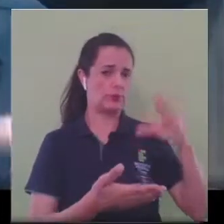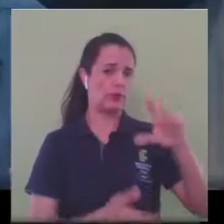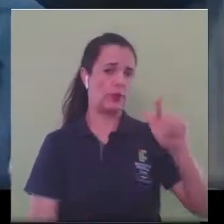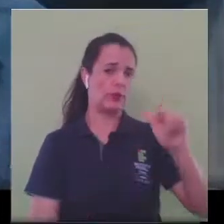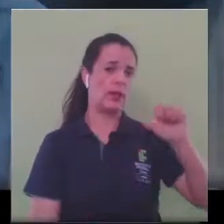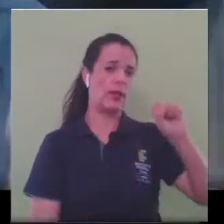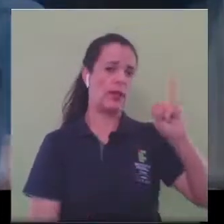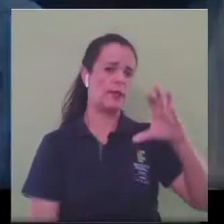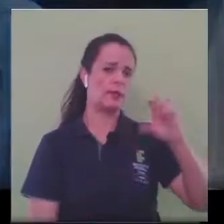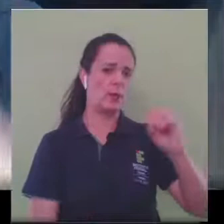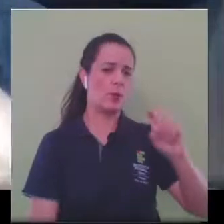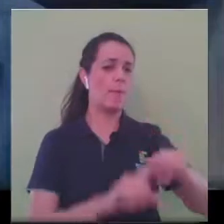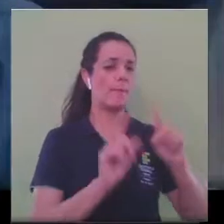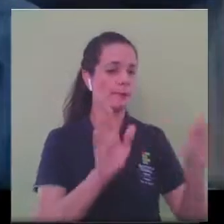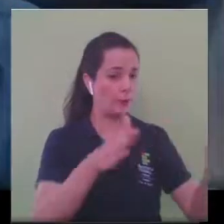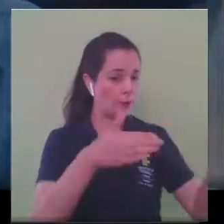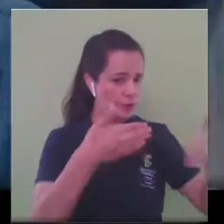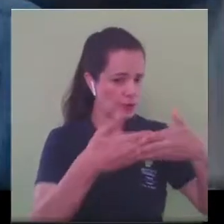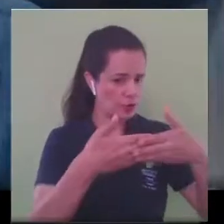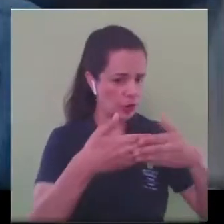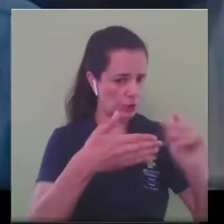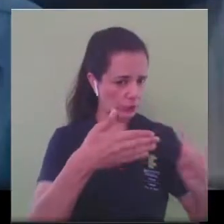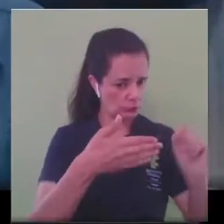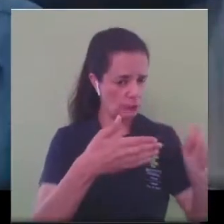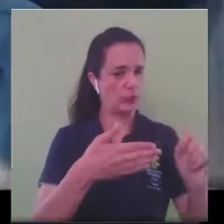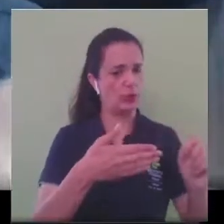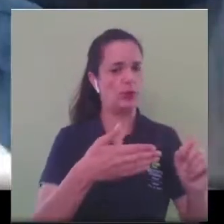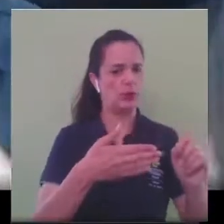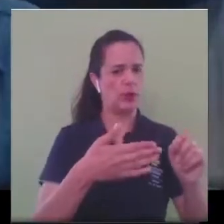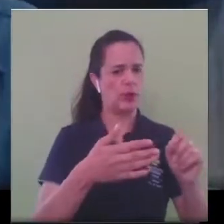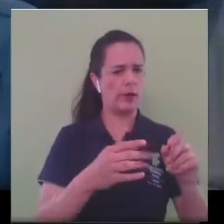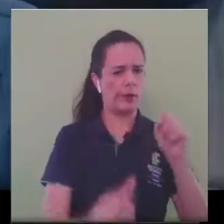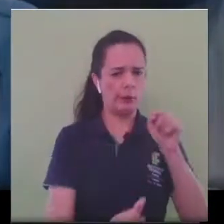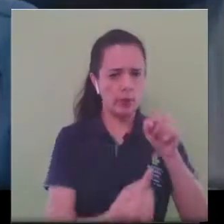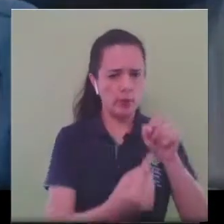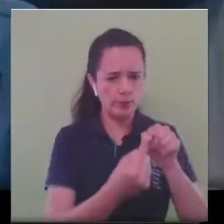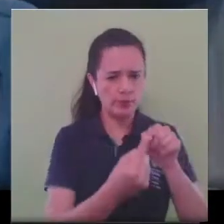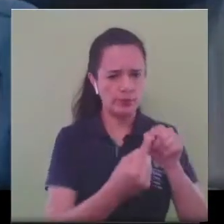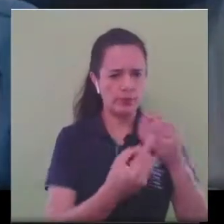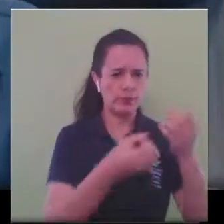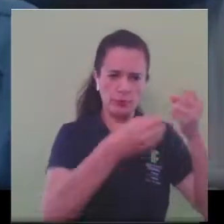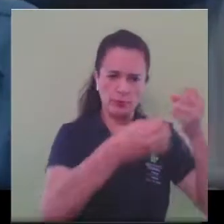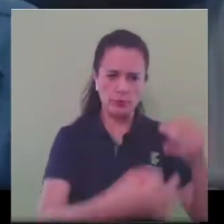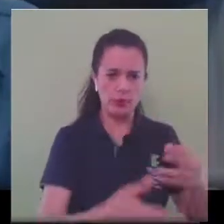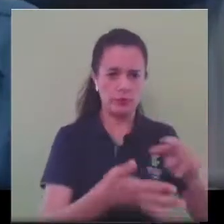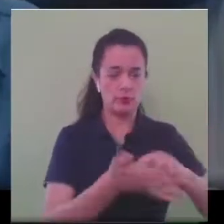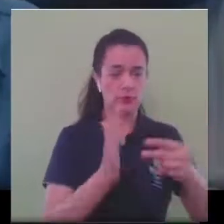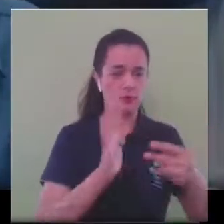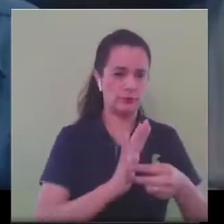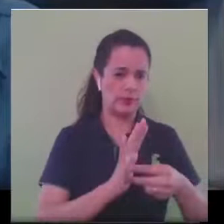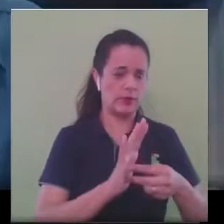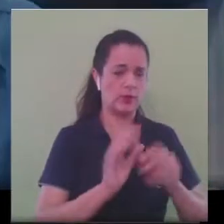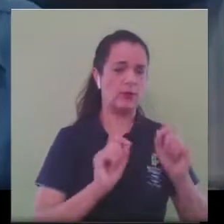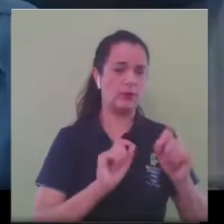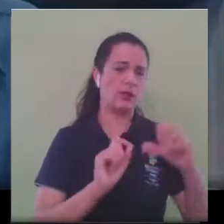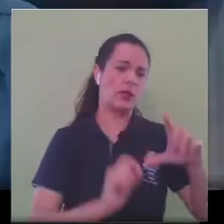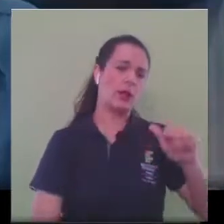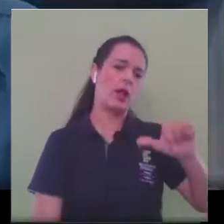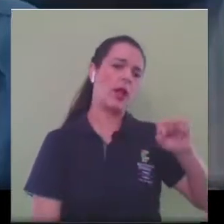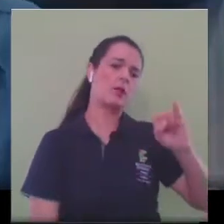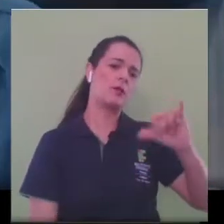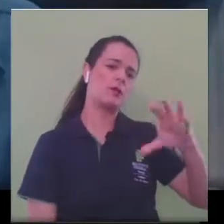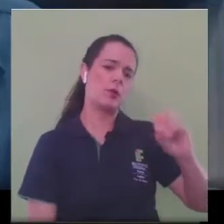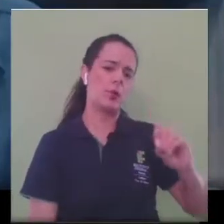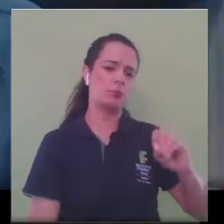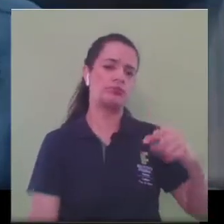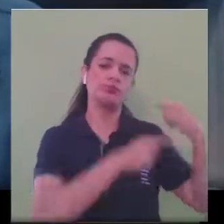definição fechada propriamente, né? E lá ele coloca que os clássicos, eles são livros que ultrapassam as gerações,